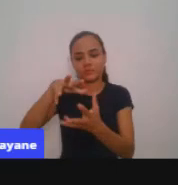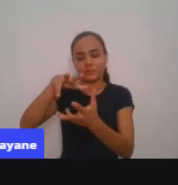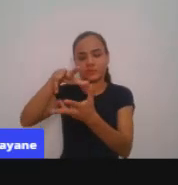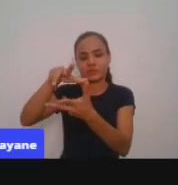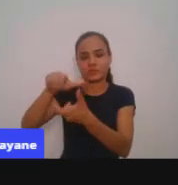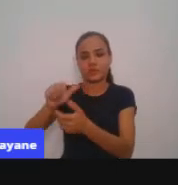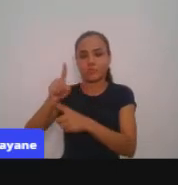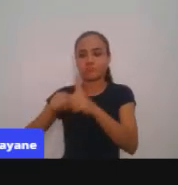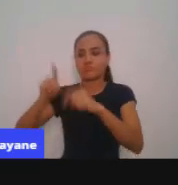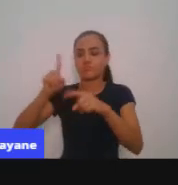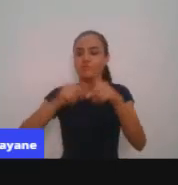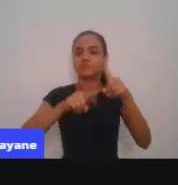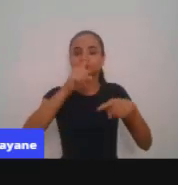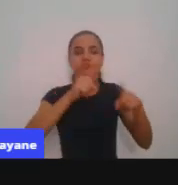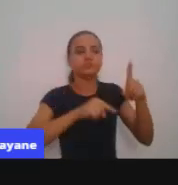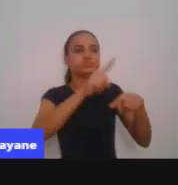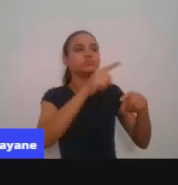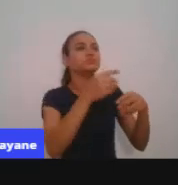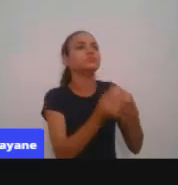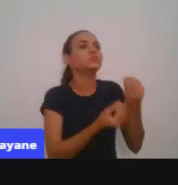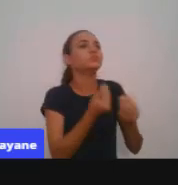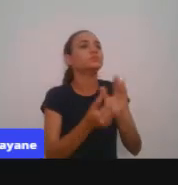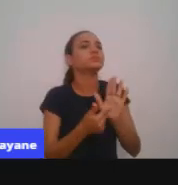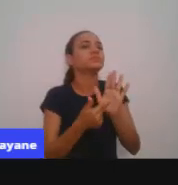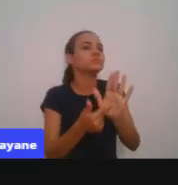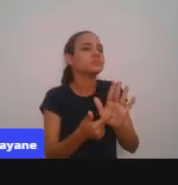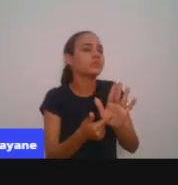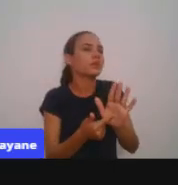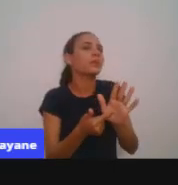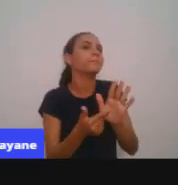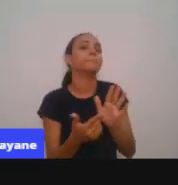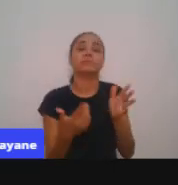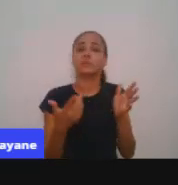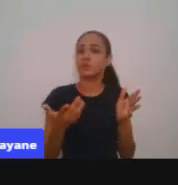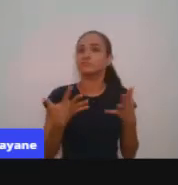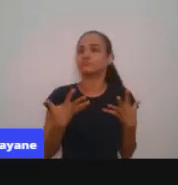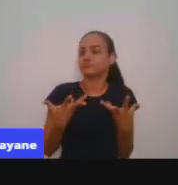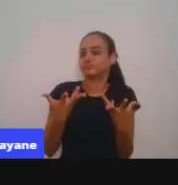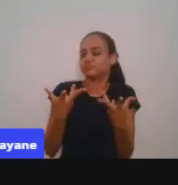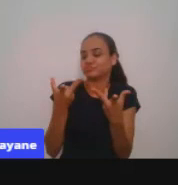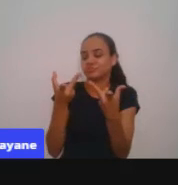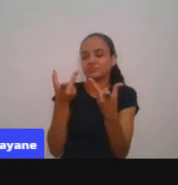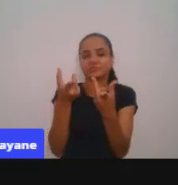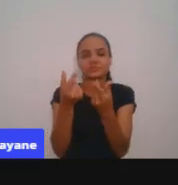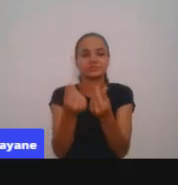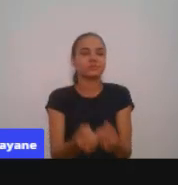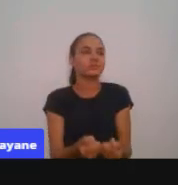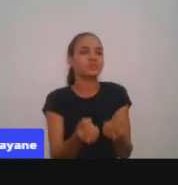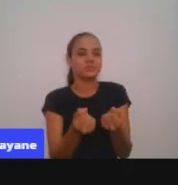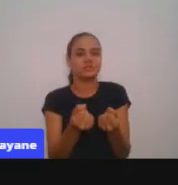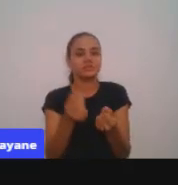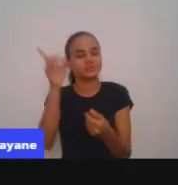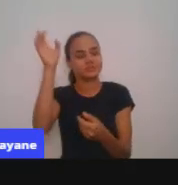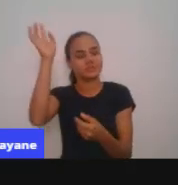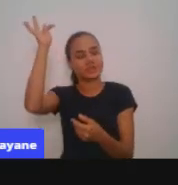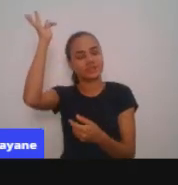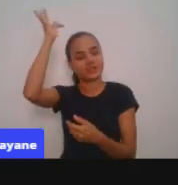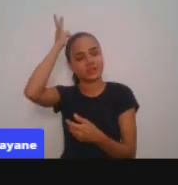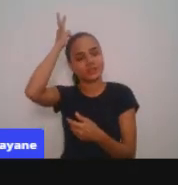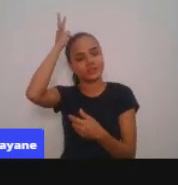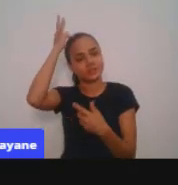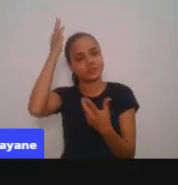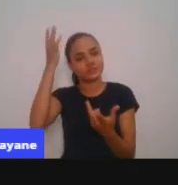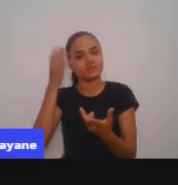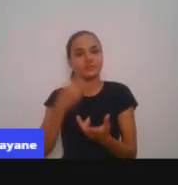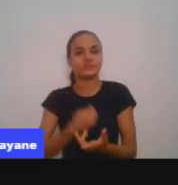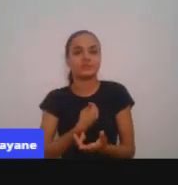nossos pequenos, grandes talentos. Viver é uma arte. A arte de conversar com desconhecidos, por exemplo.